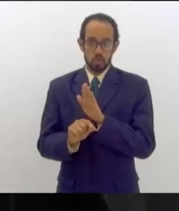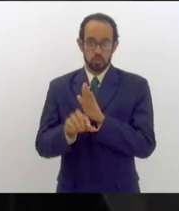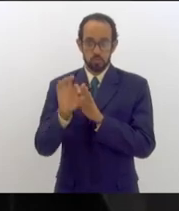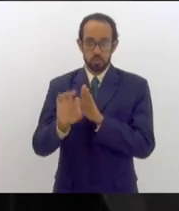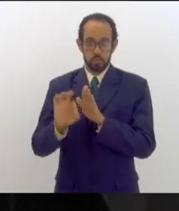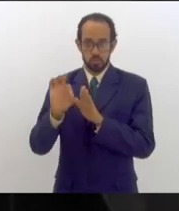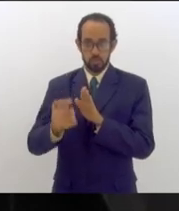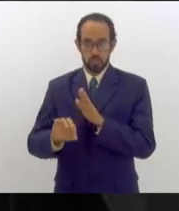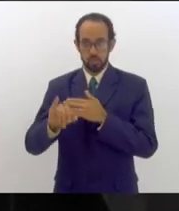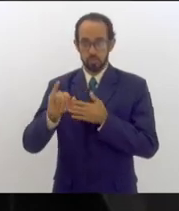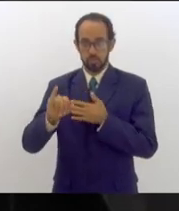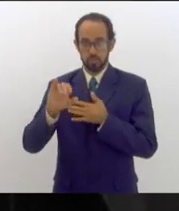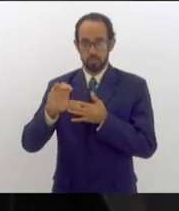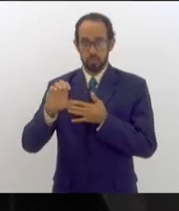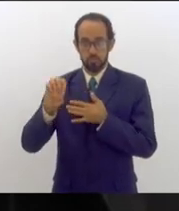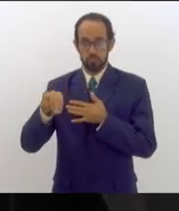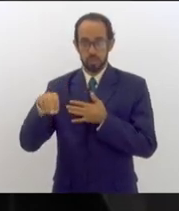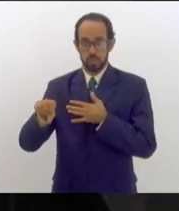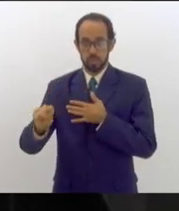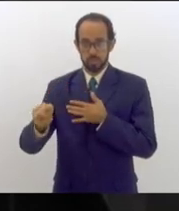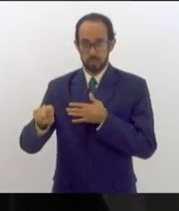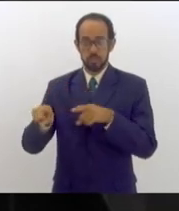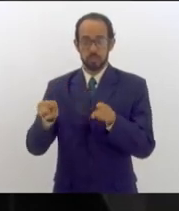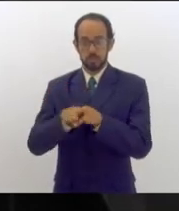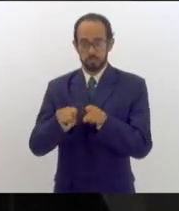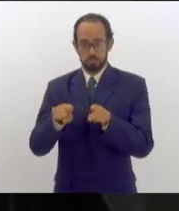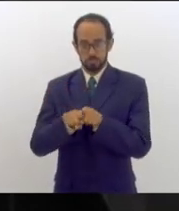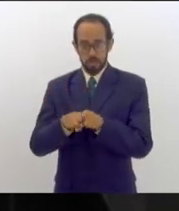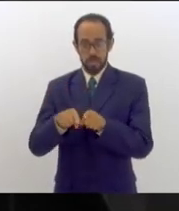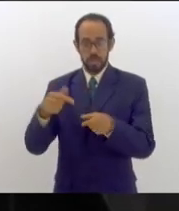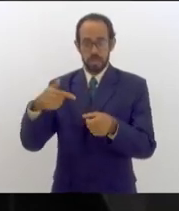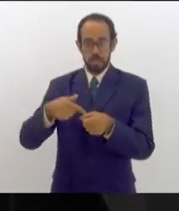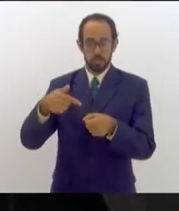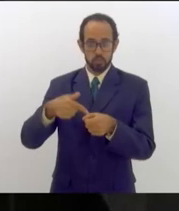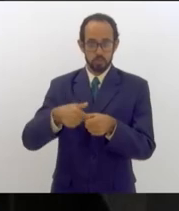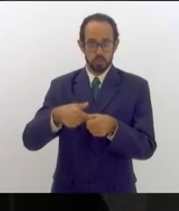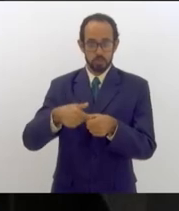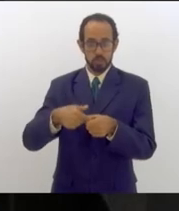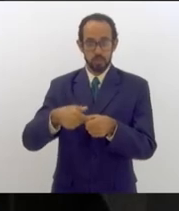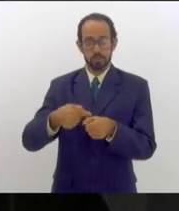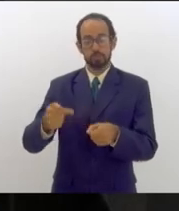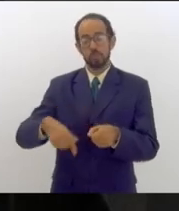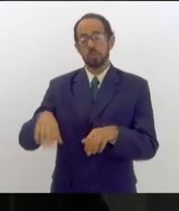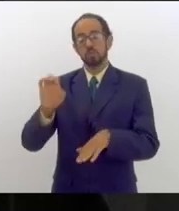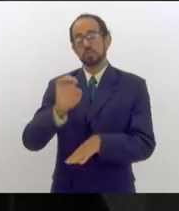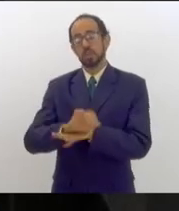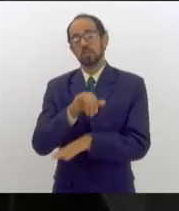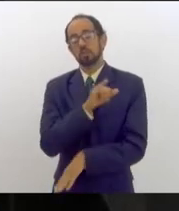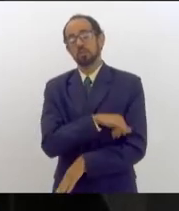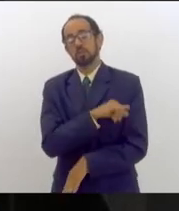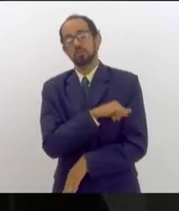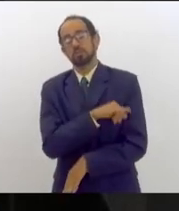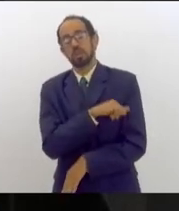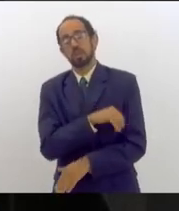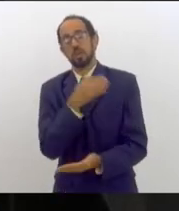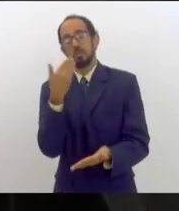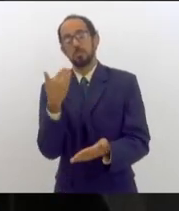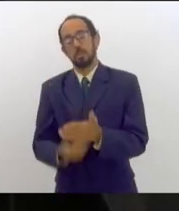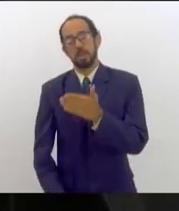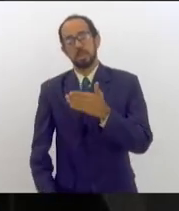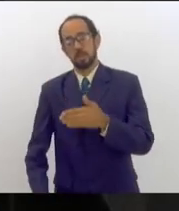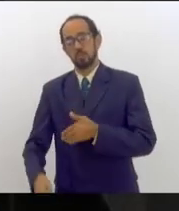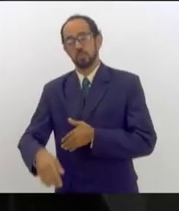de ICMS também na gasolina o estado do Rio de Janeiro perdeu